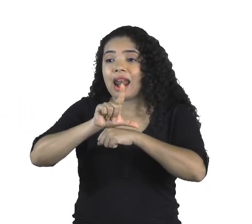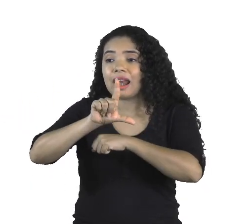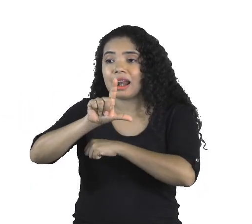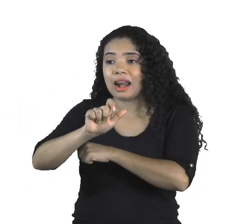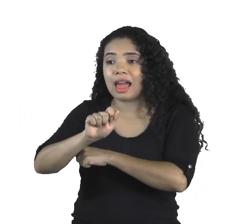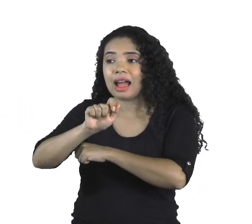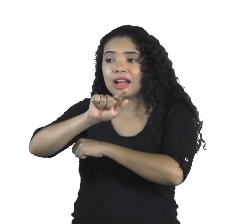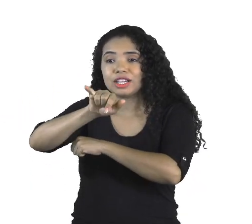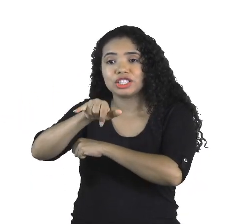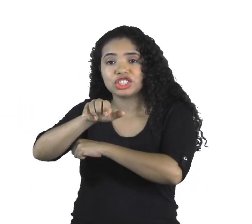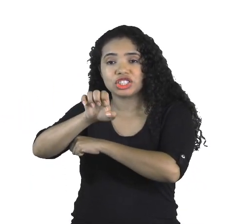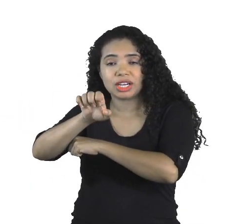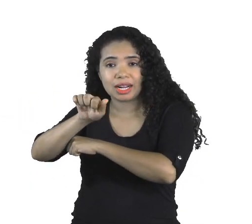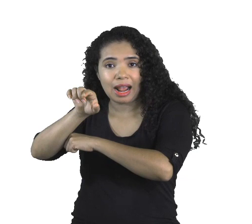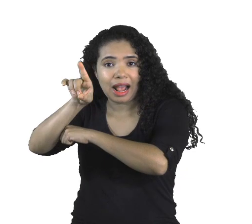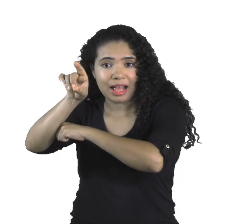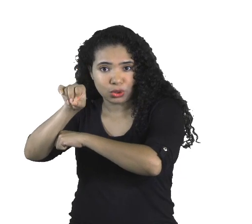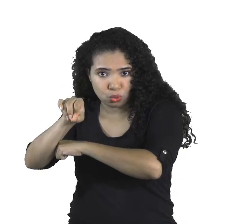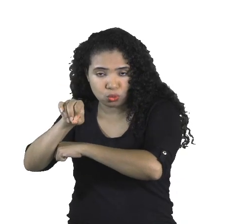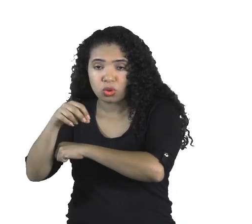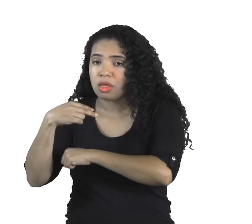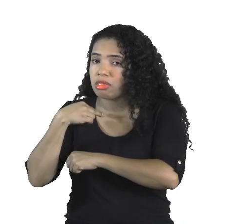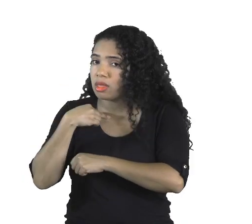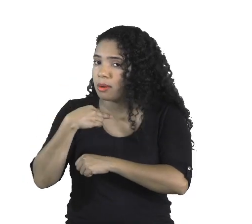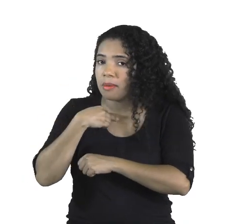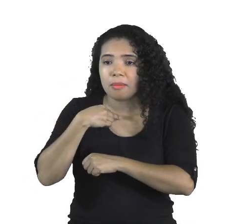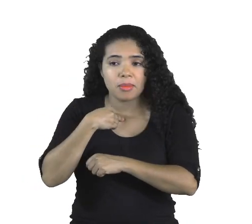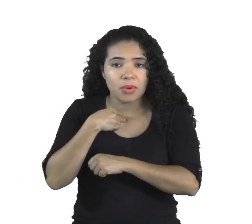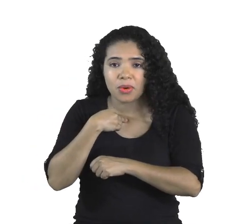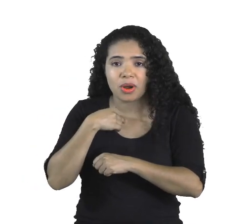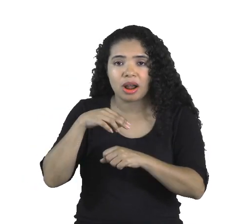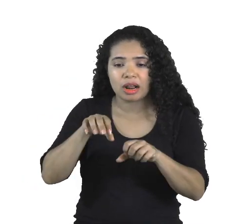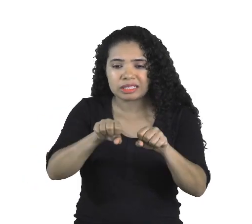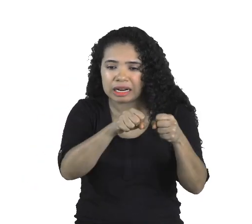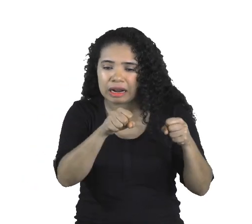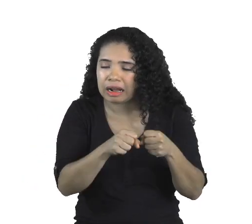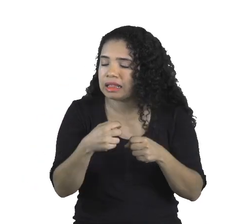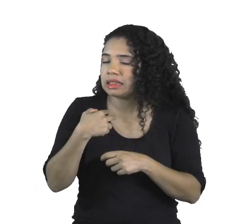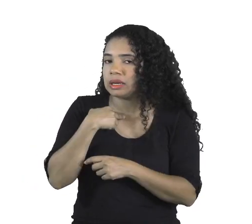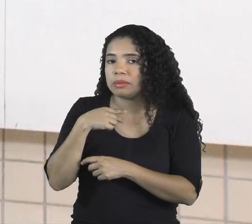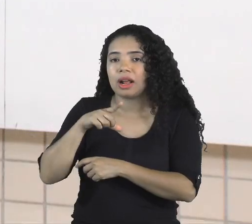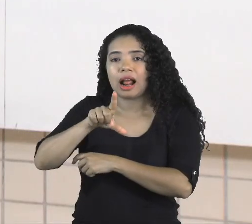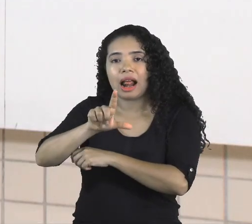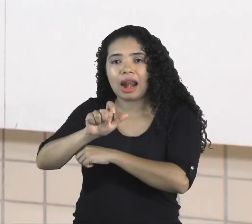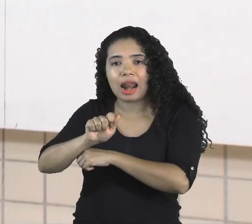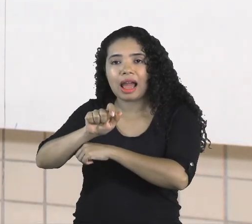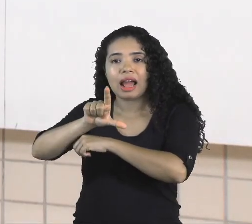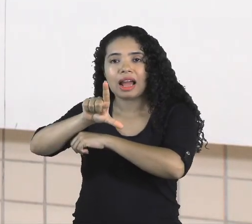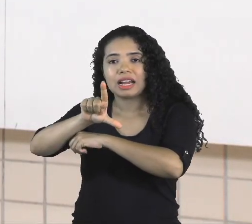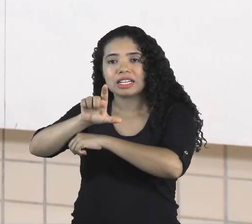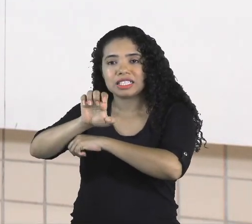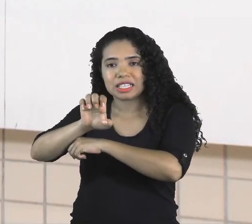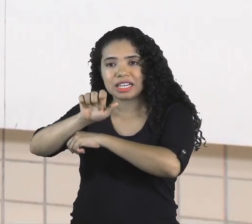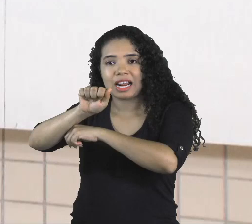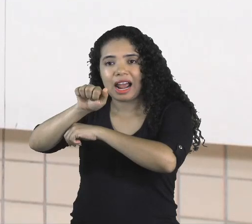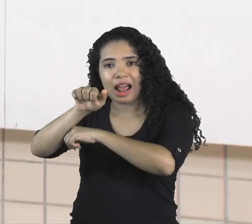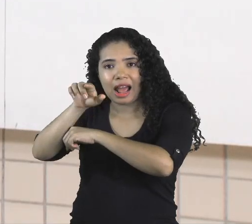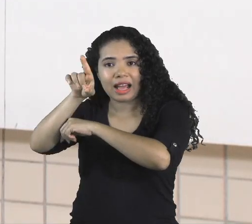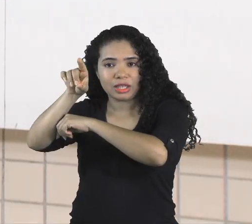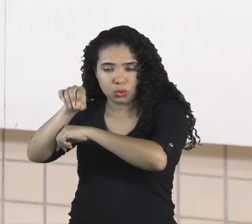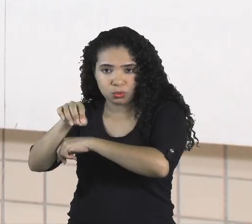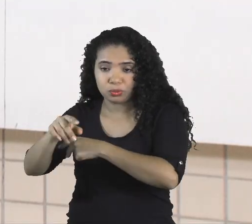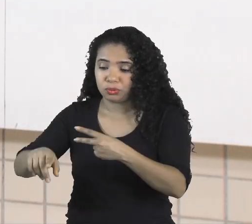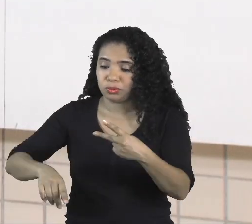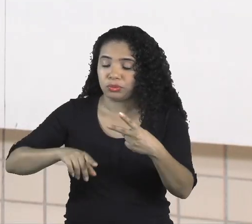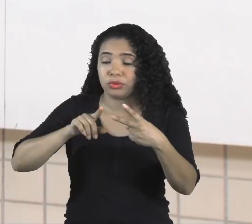de conservação, você não pode estragar, você não pode acabar com ele, certo? A segunda foto, essa